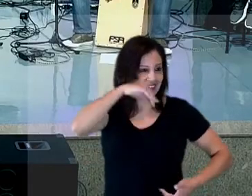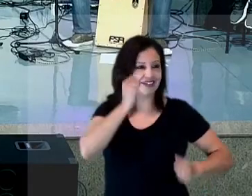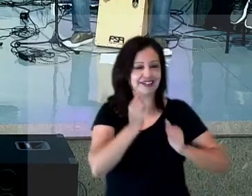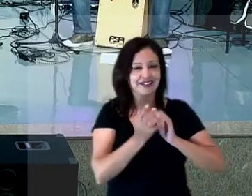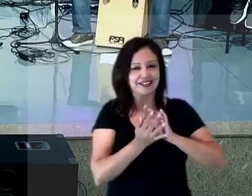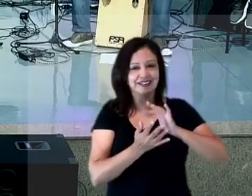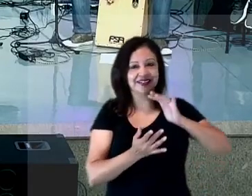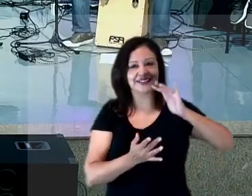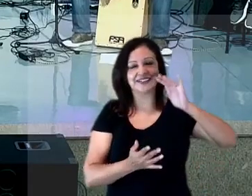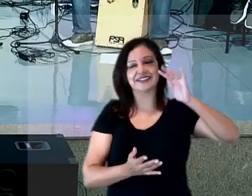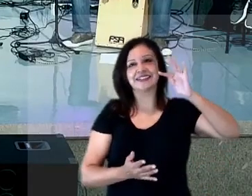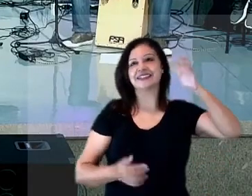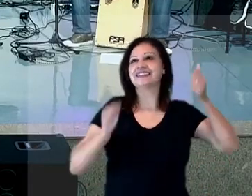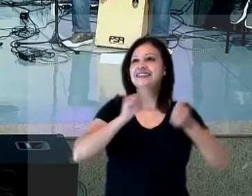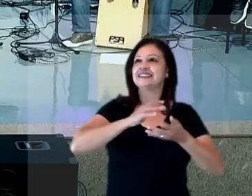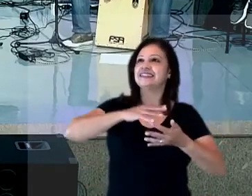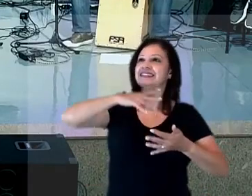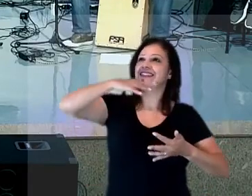dia brilha